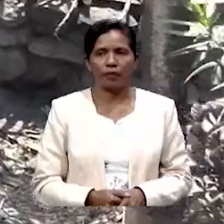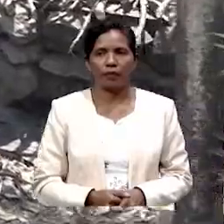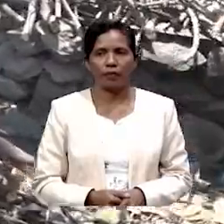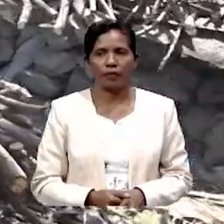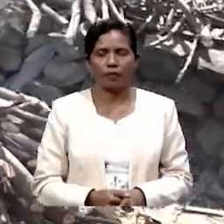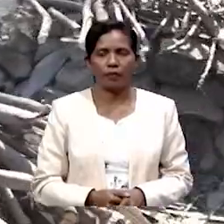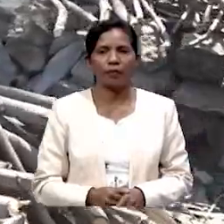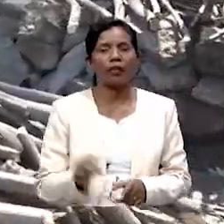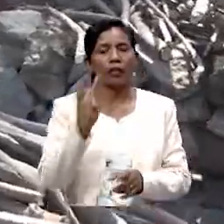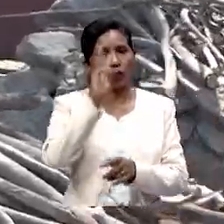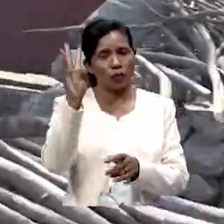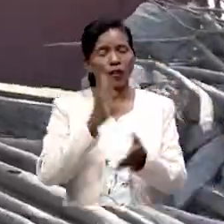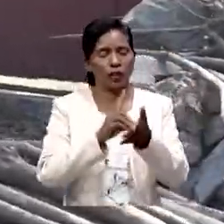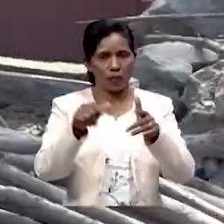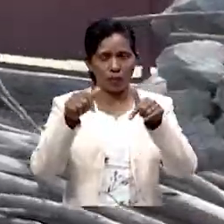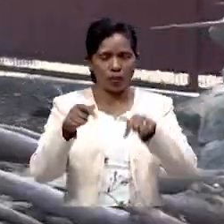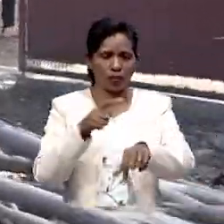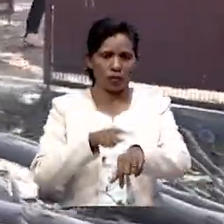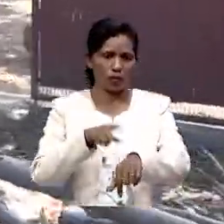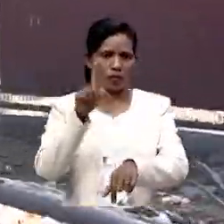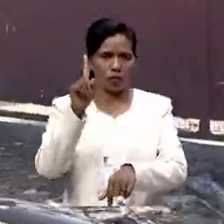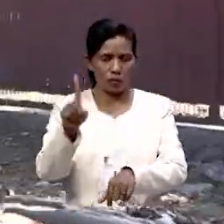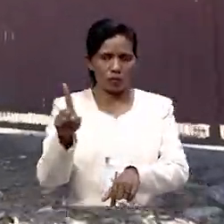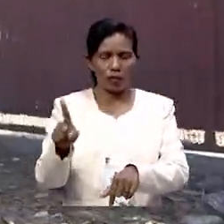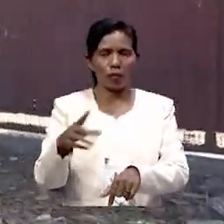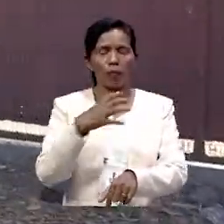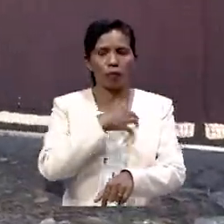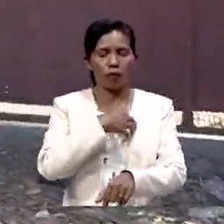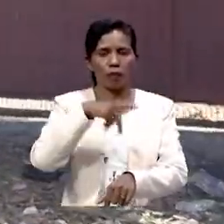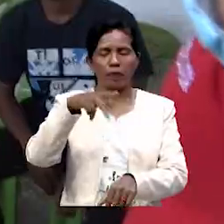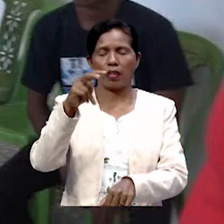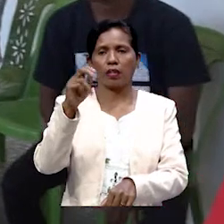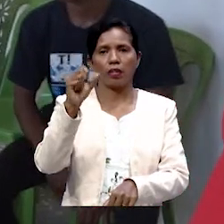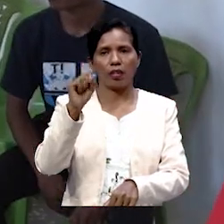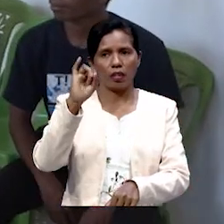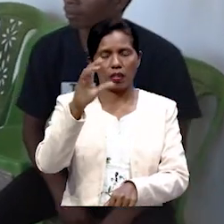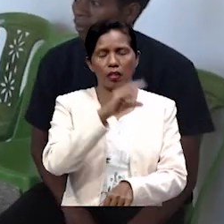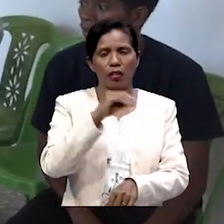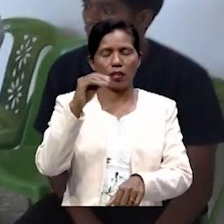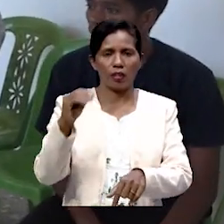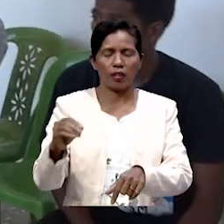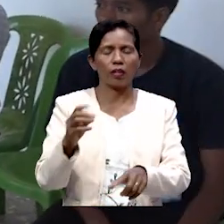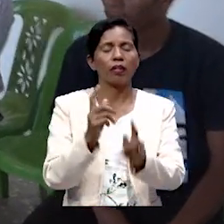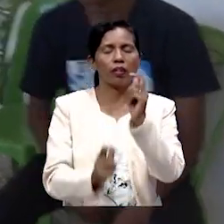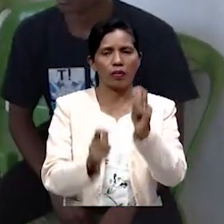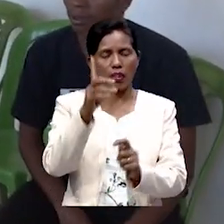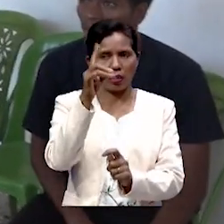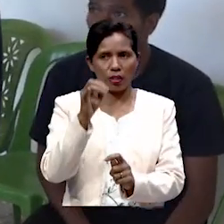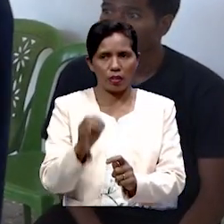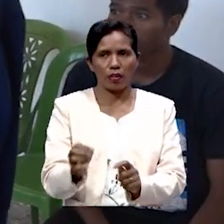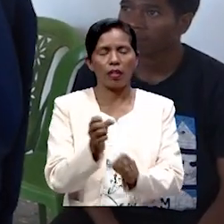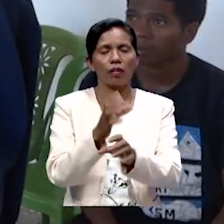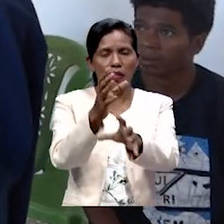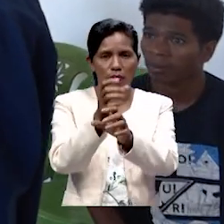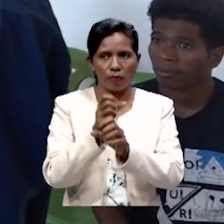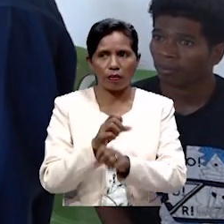E a quarta semana, né, mais ou menos, Tucuída roubalo, Polícia Científica e Investigação Criminal executa mandado Tribunal Distrital de Li, onde halo